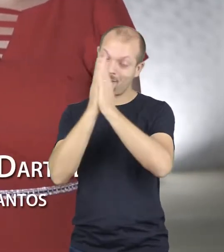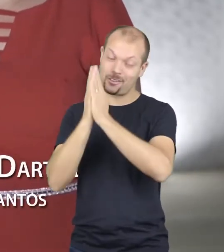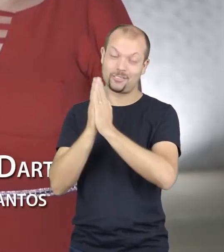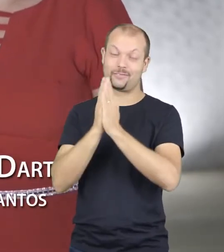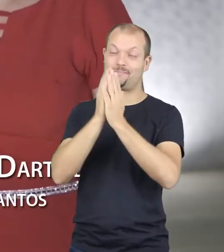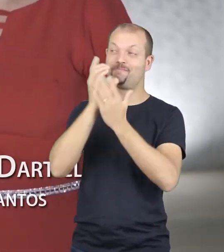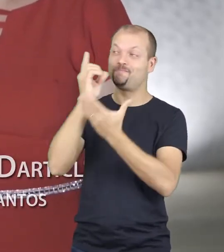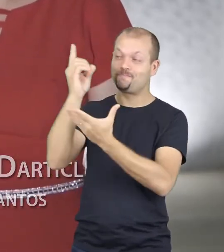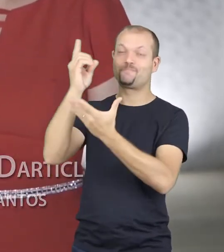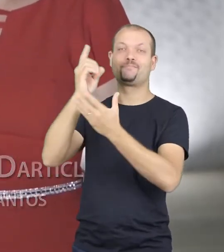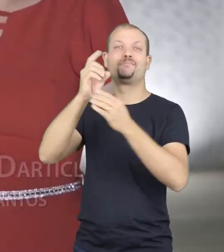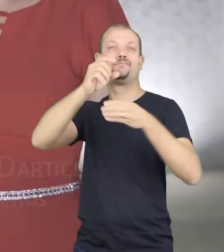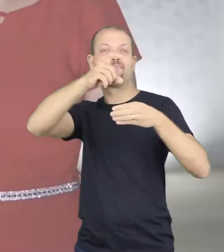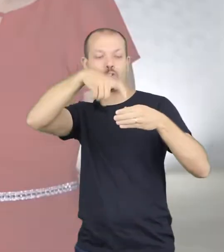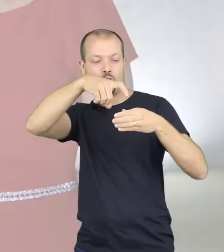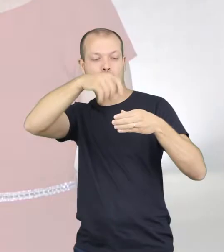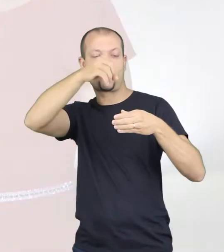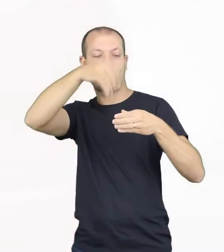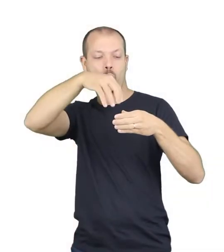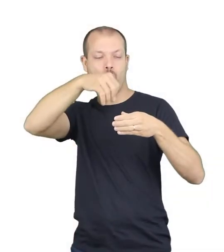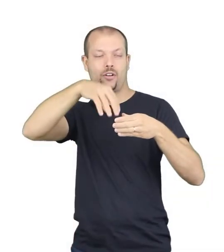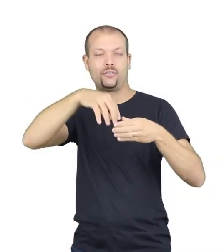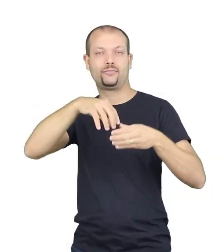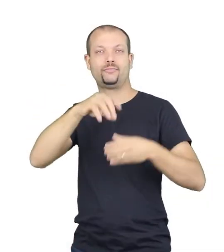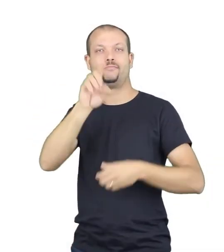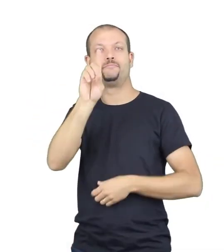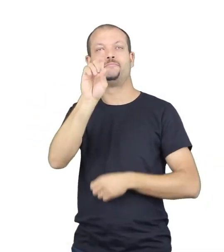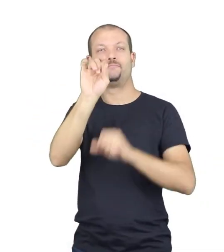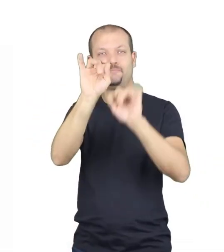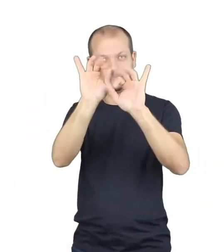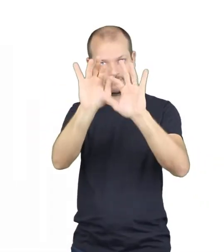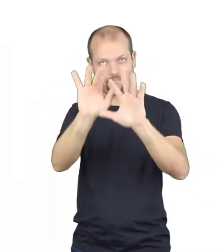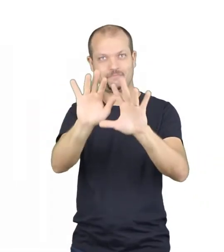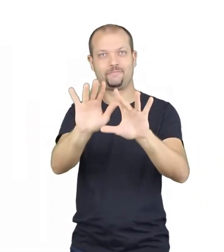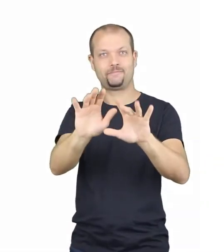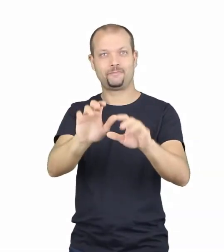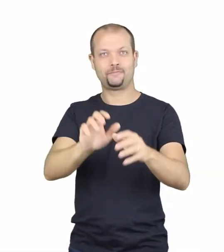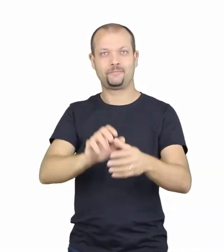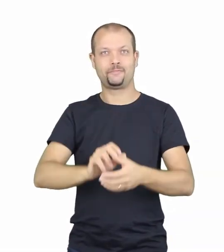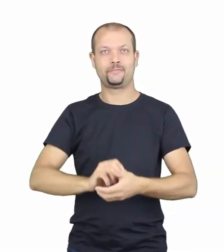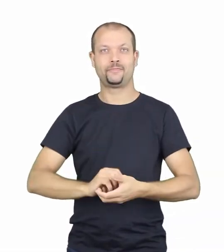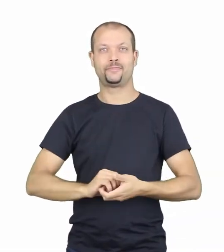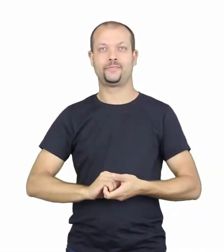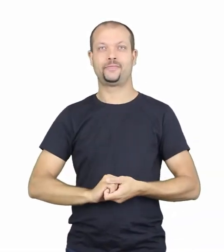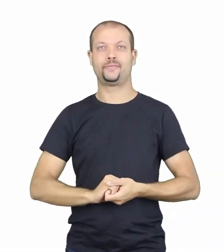de adoração através dos dízimos e das ofertas. Que Deus os abençoe.